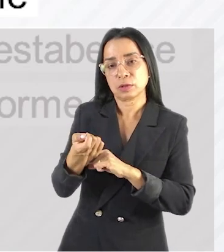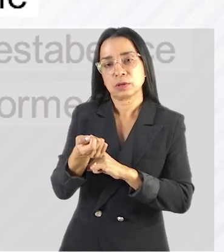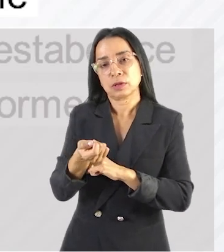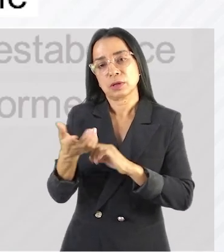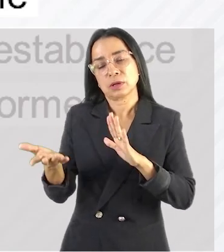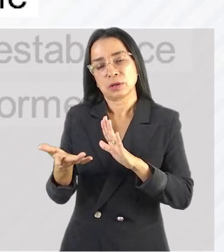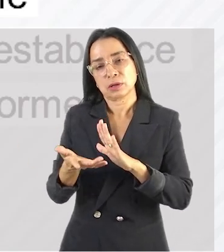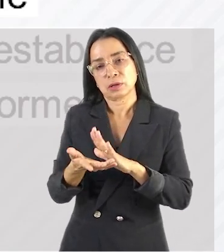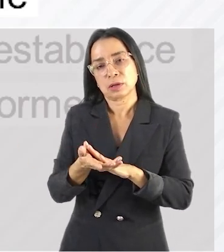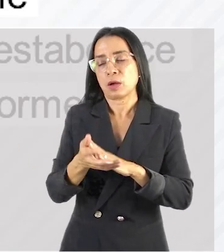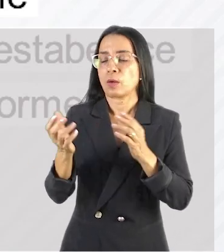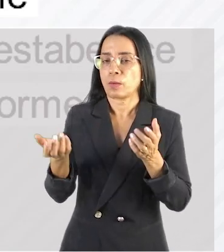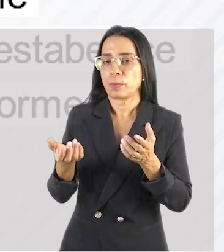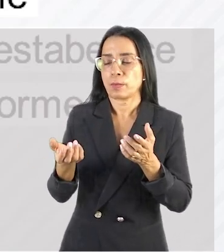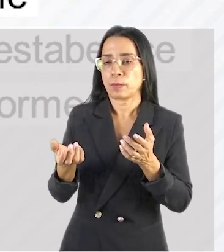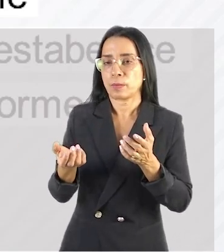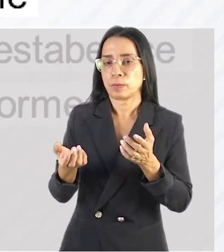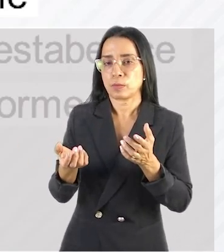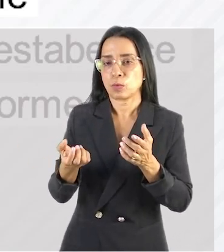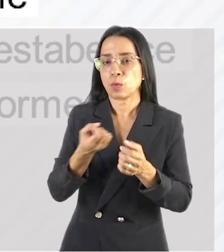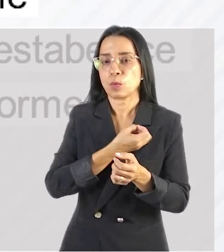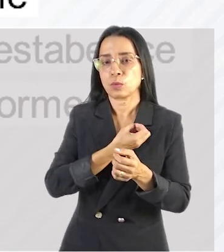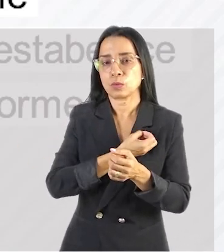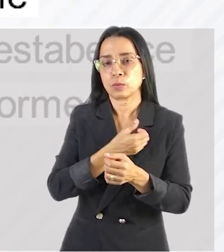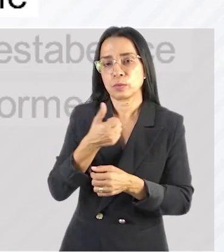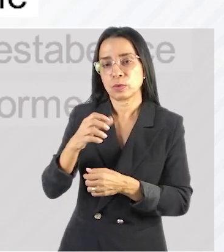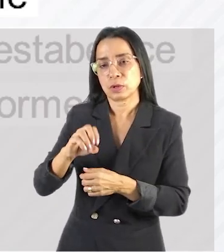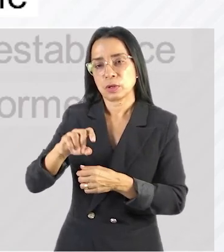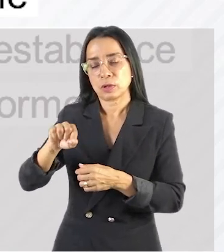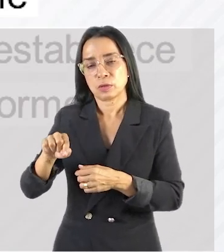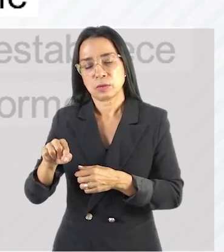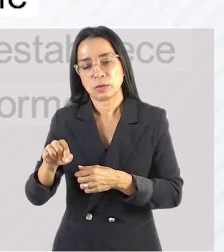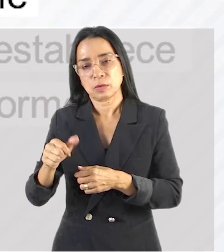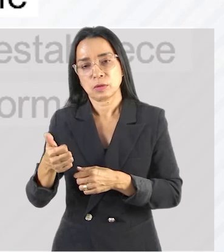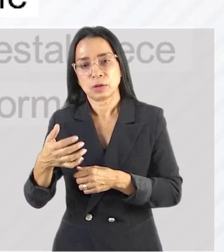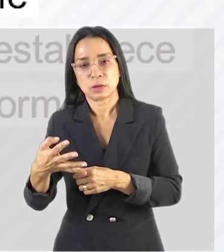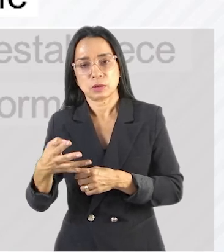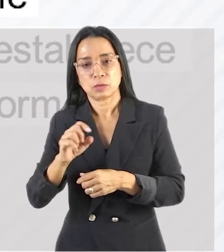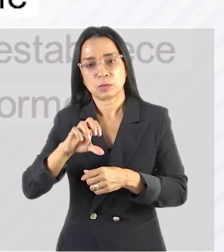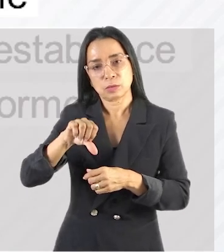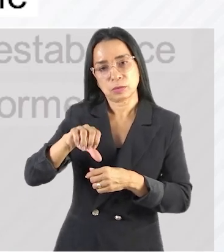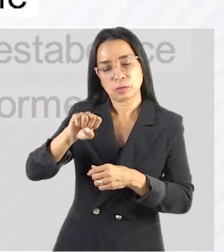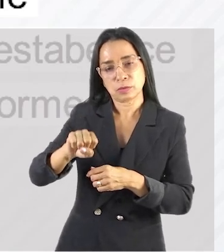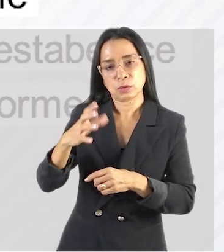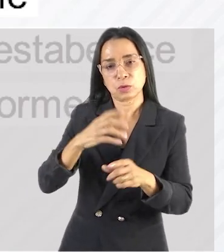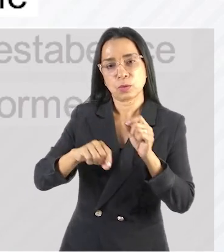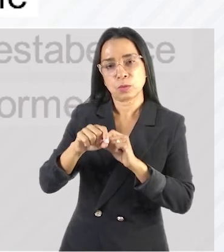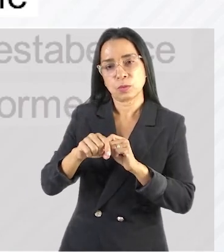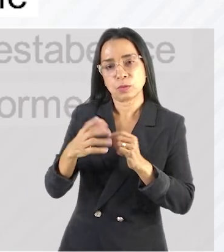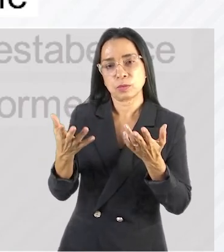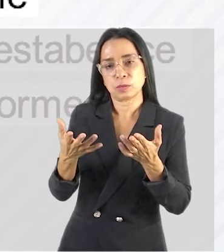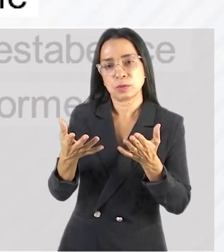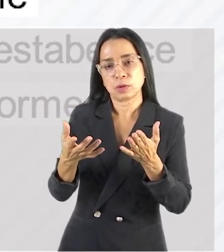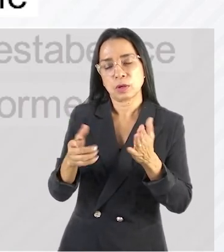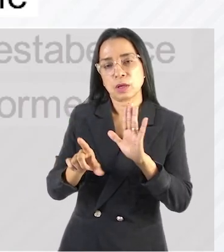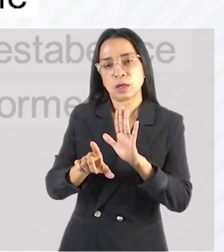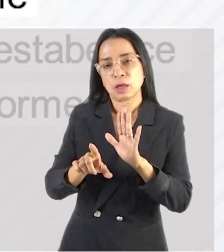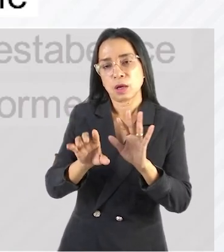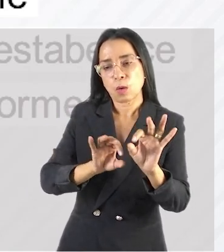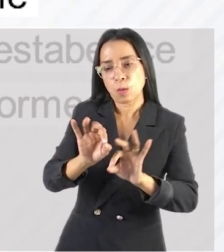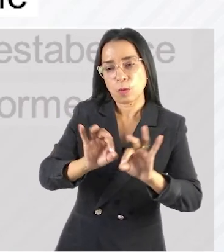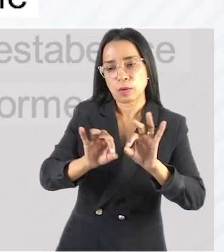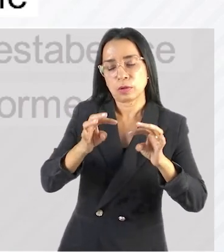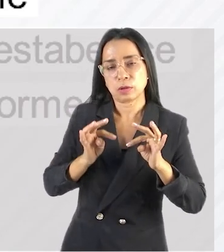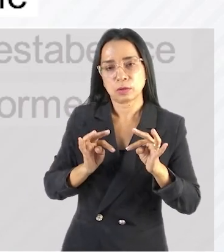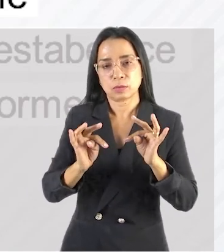CONTRAN, número 01498, e suas especificações técnicas constam na resolução